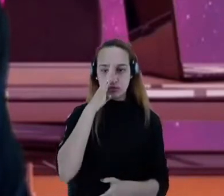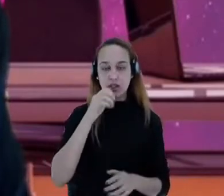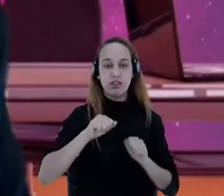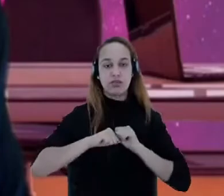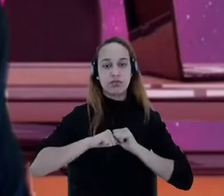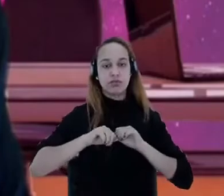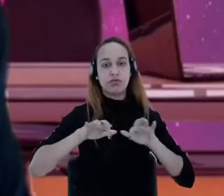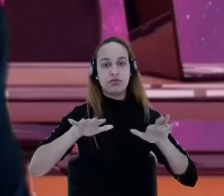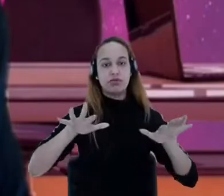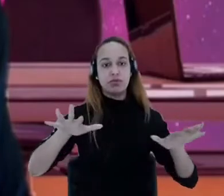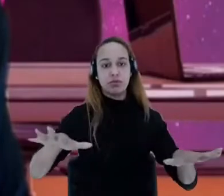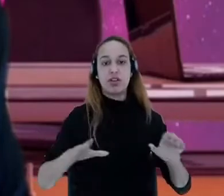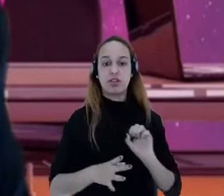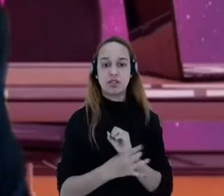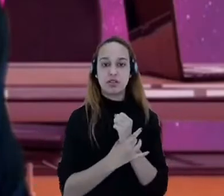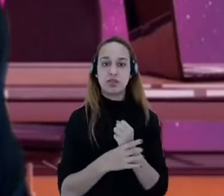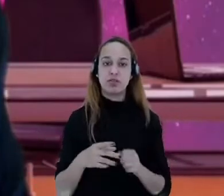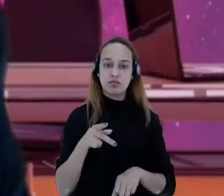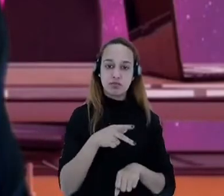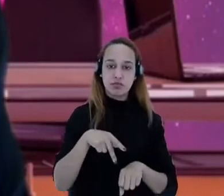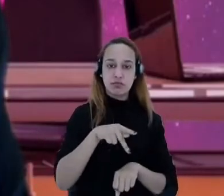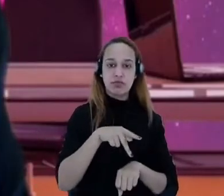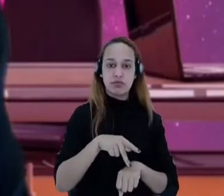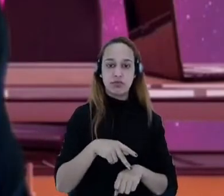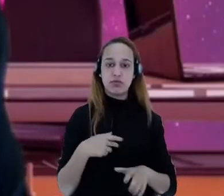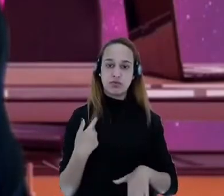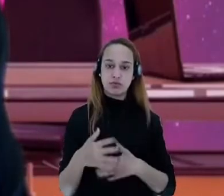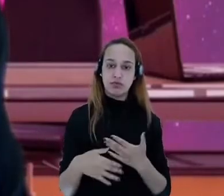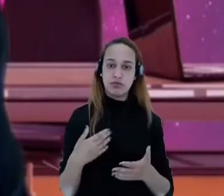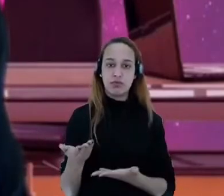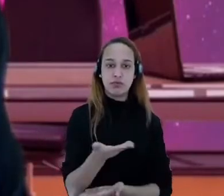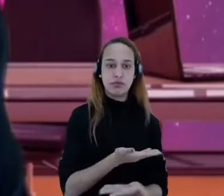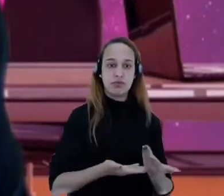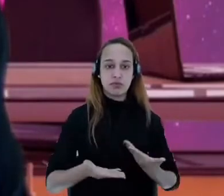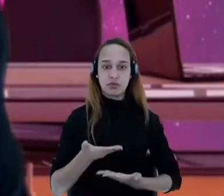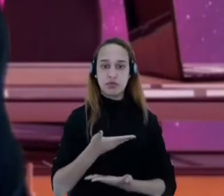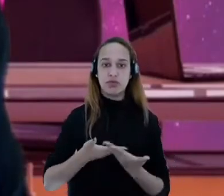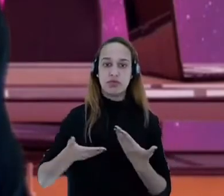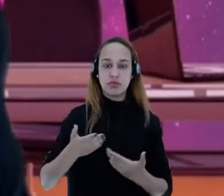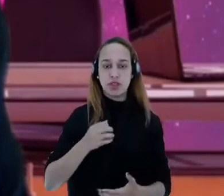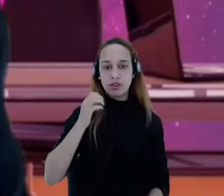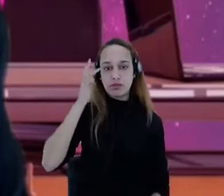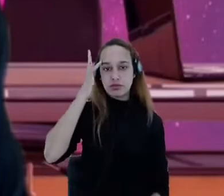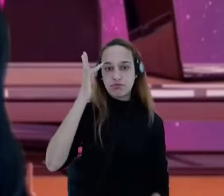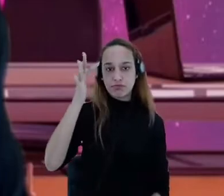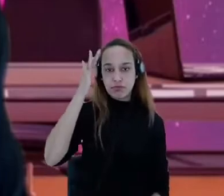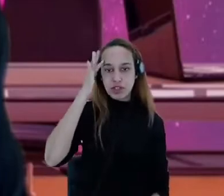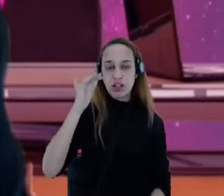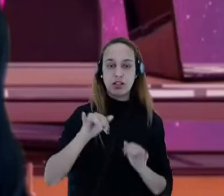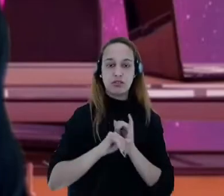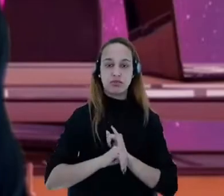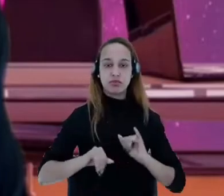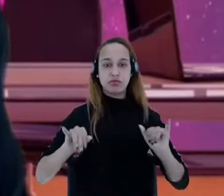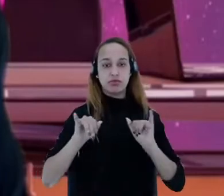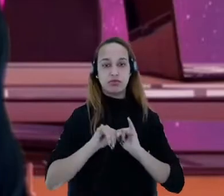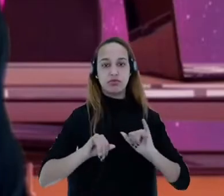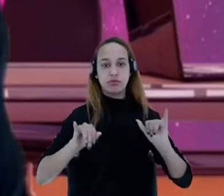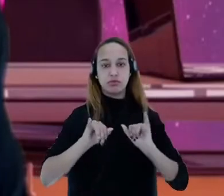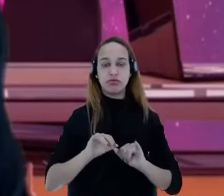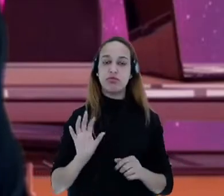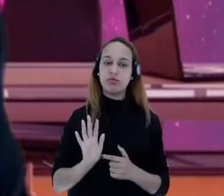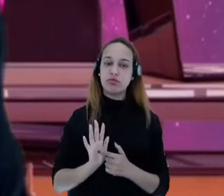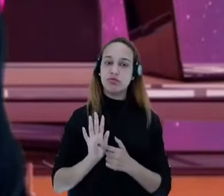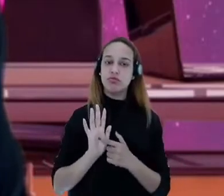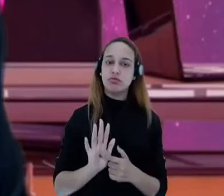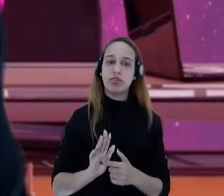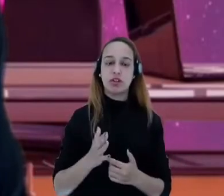no país, gerando e compartilhando ideias e informações que qualificam o debate sobre os